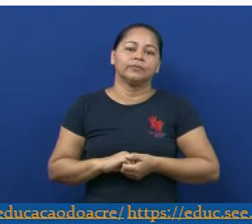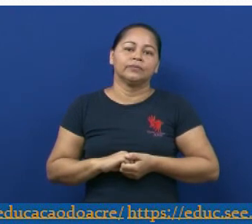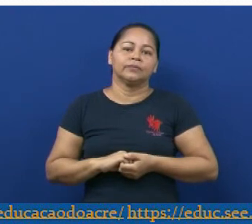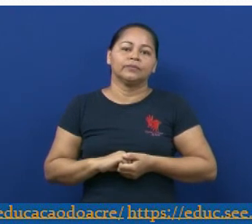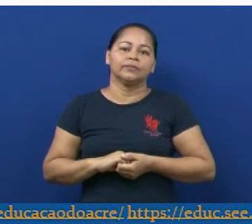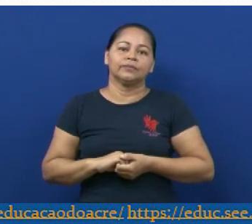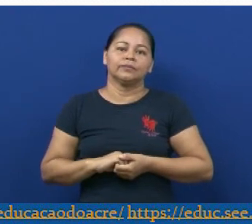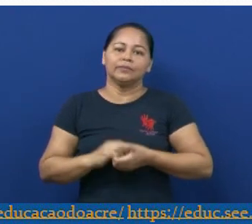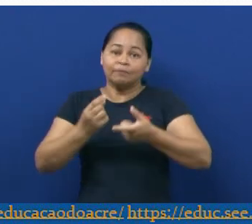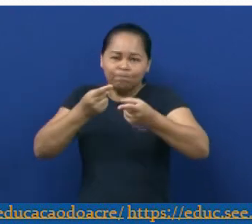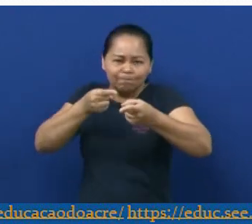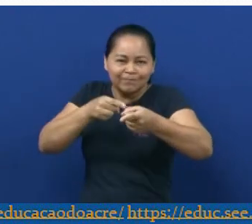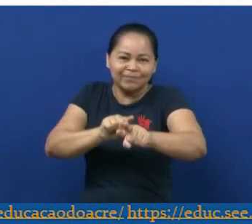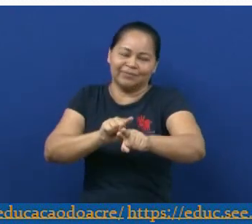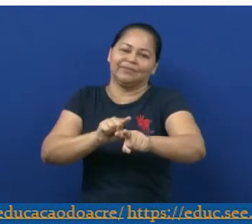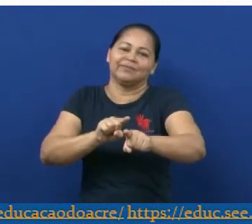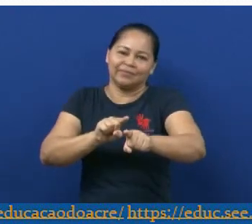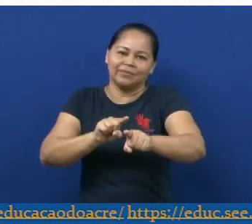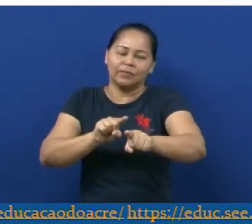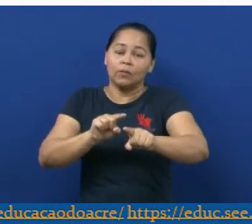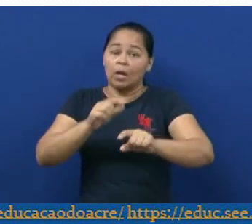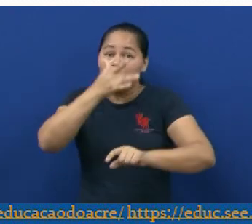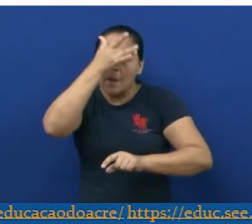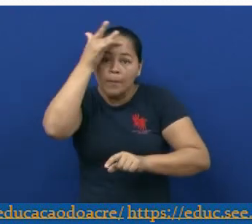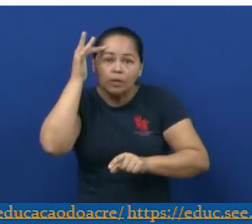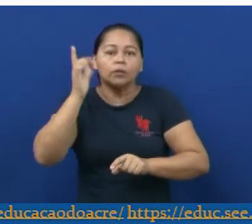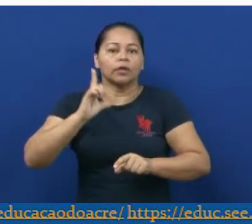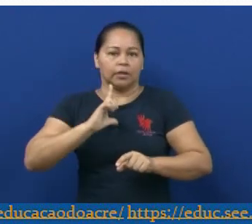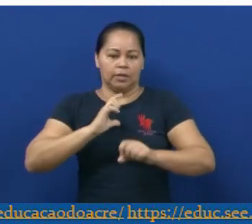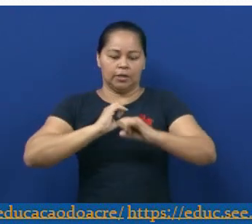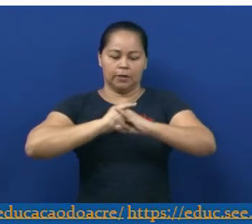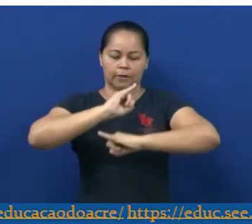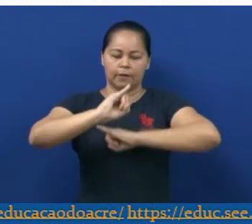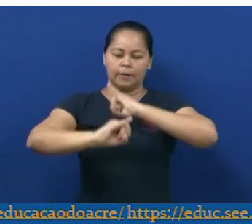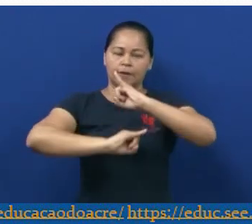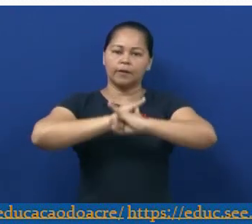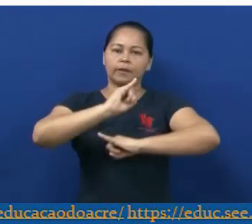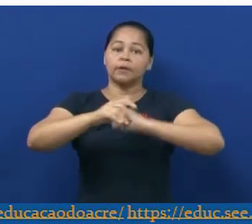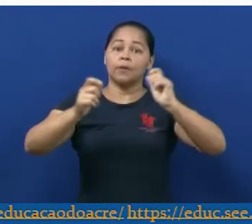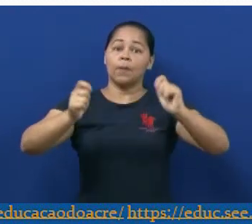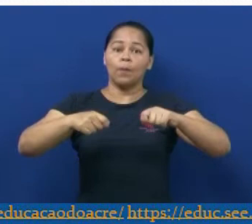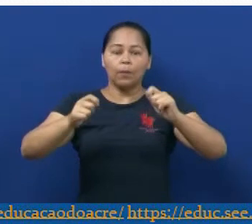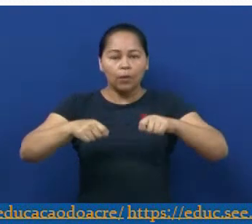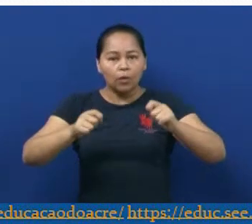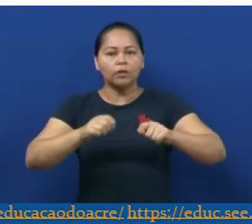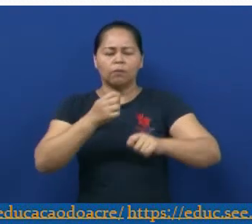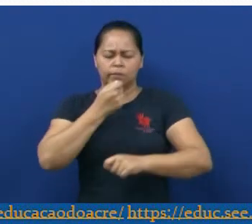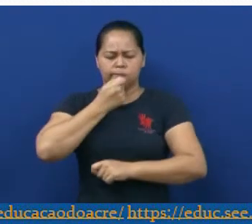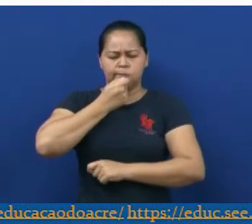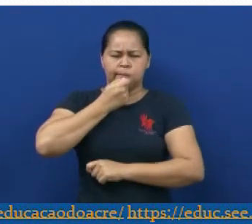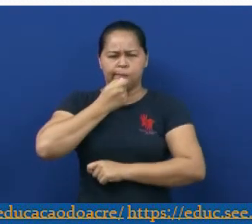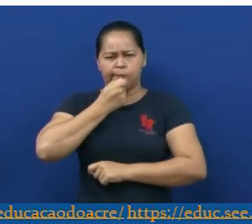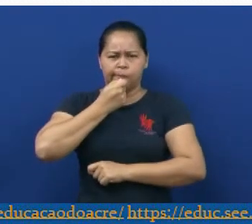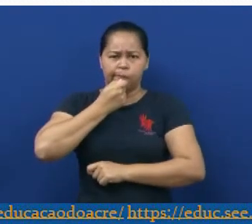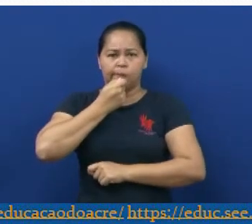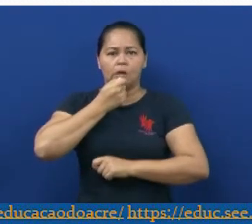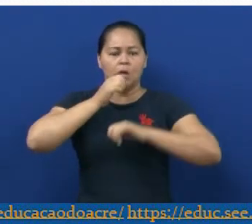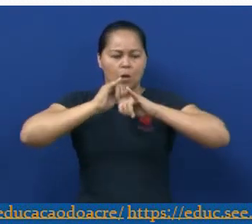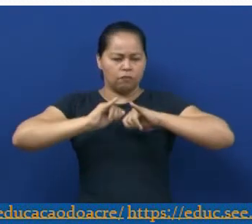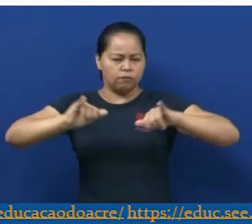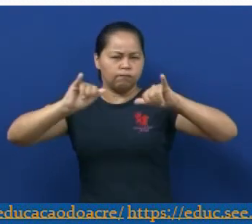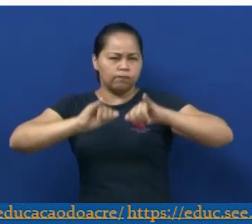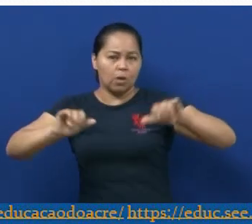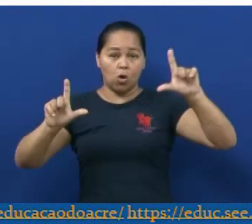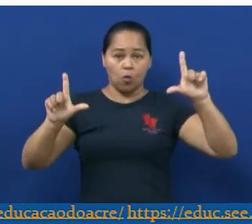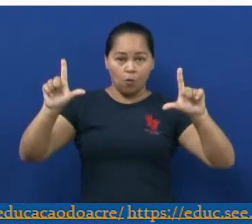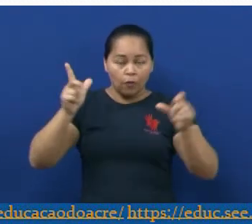E o desafio, então, é, para quem tem acesso à internet, produzir um podcast informativo sobre a importância de